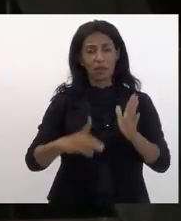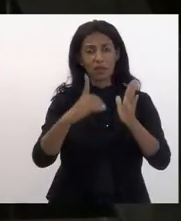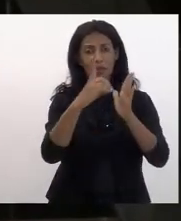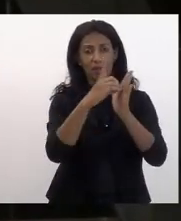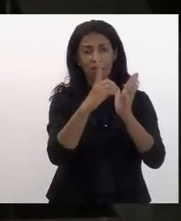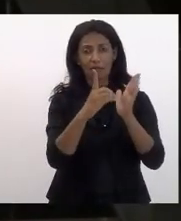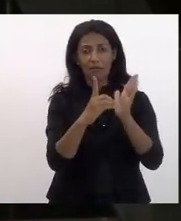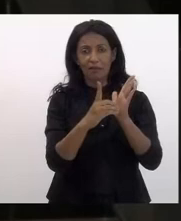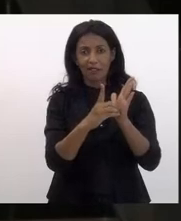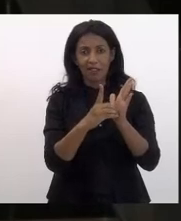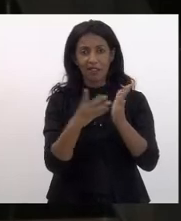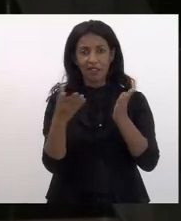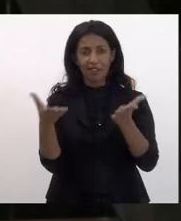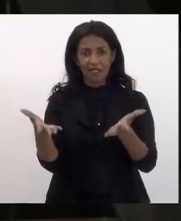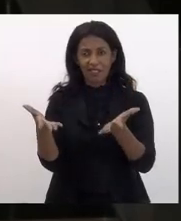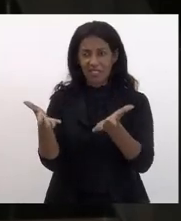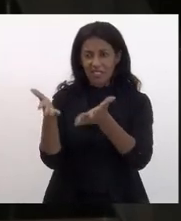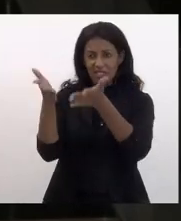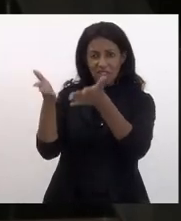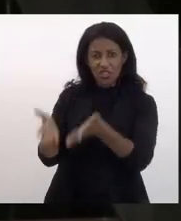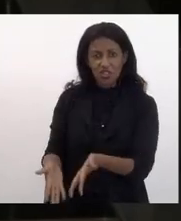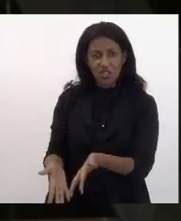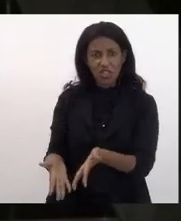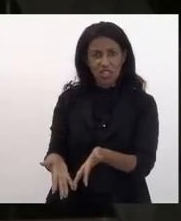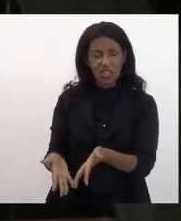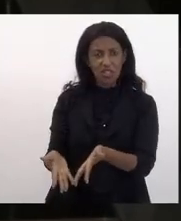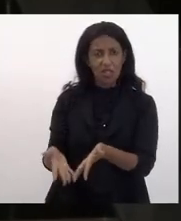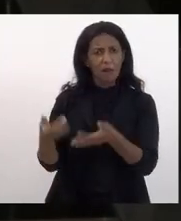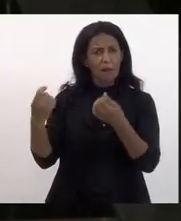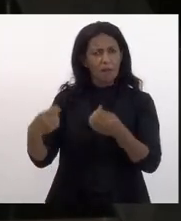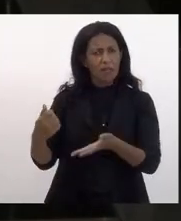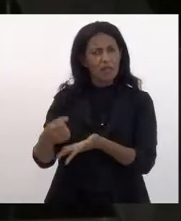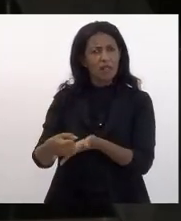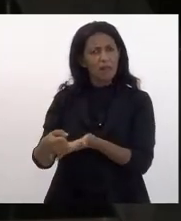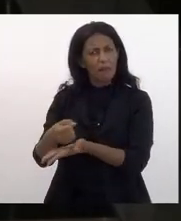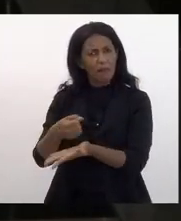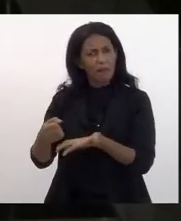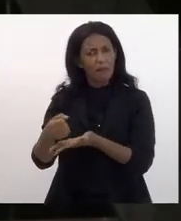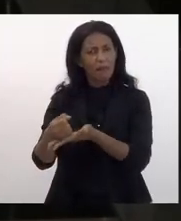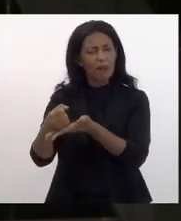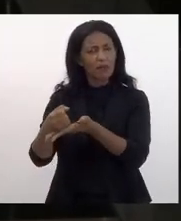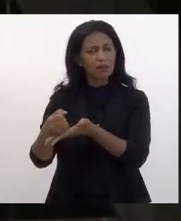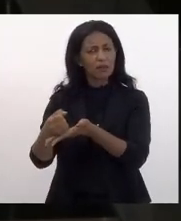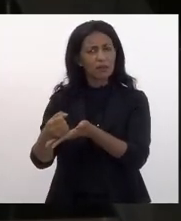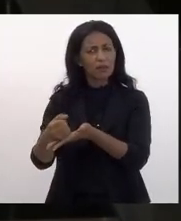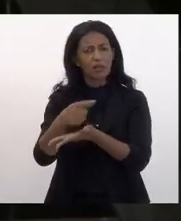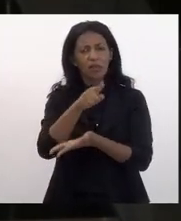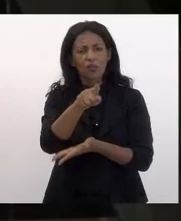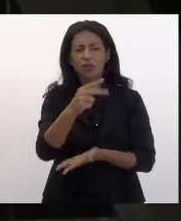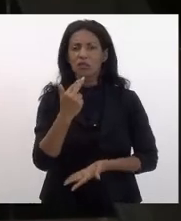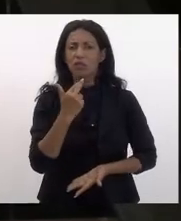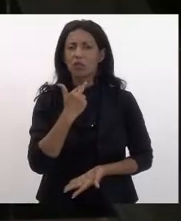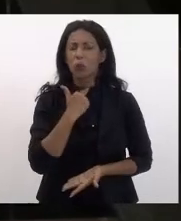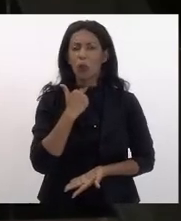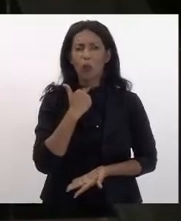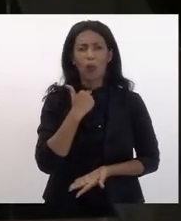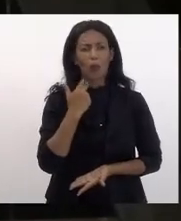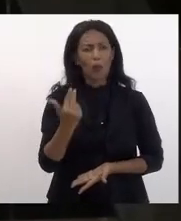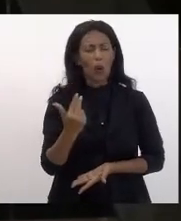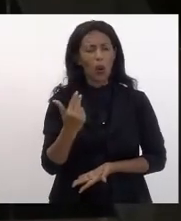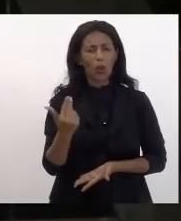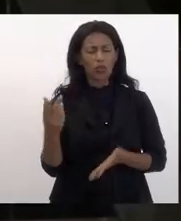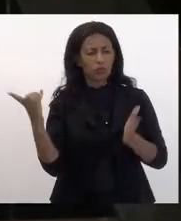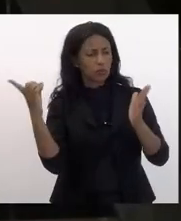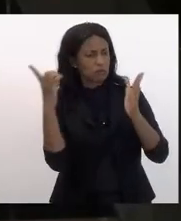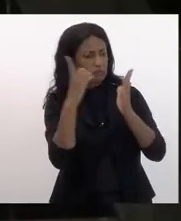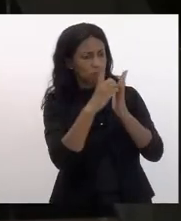Decreto dessa envergadura tem que fundamentar. Você não pode sair